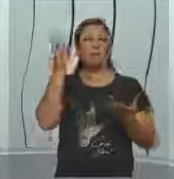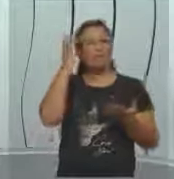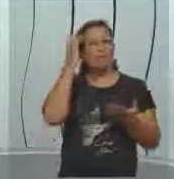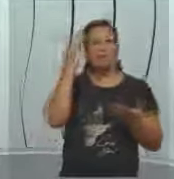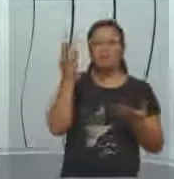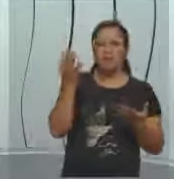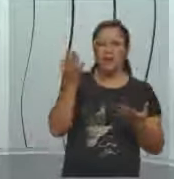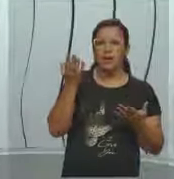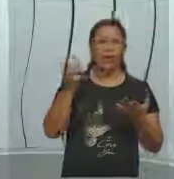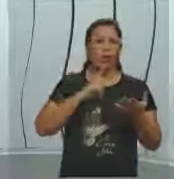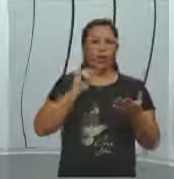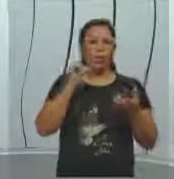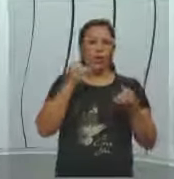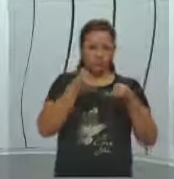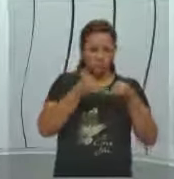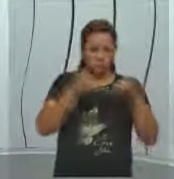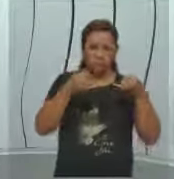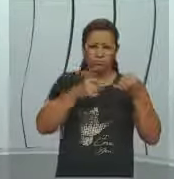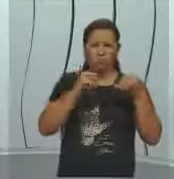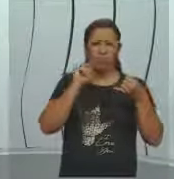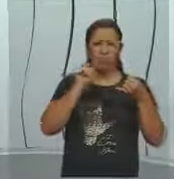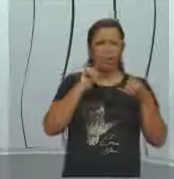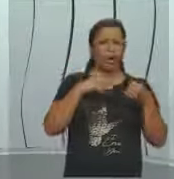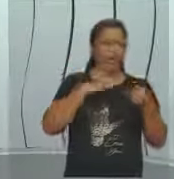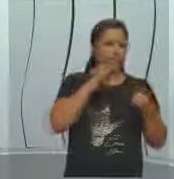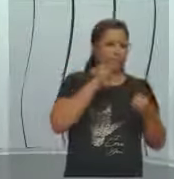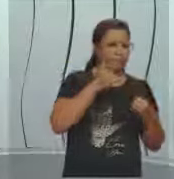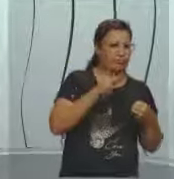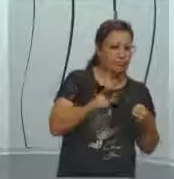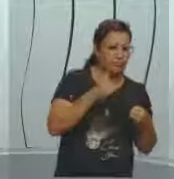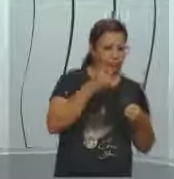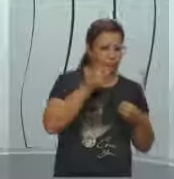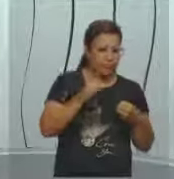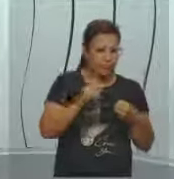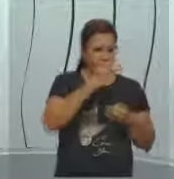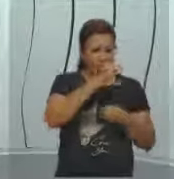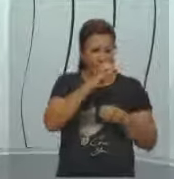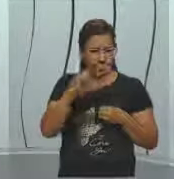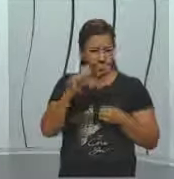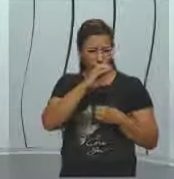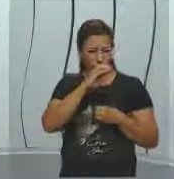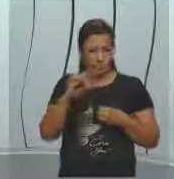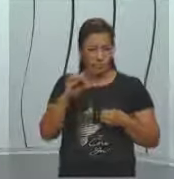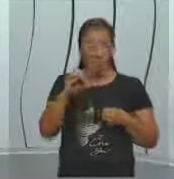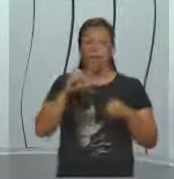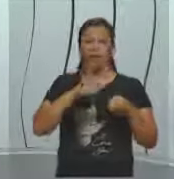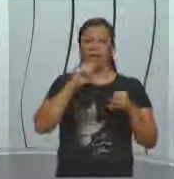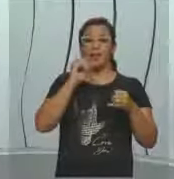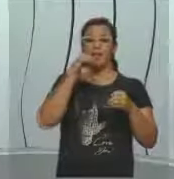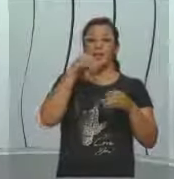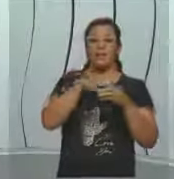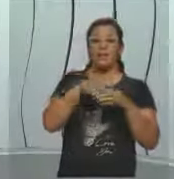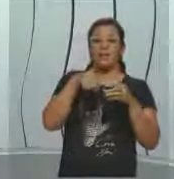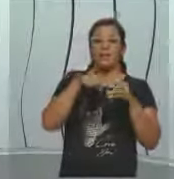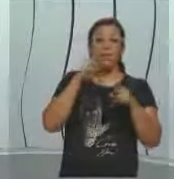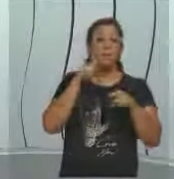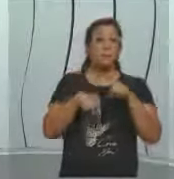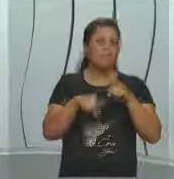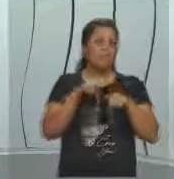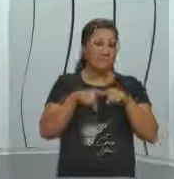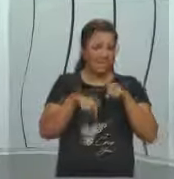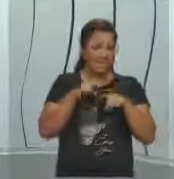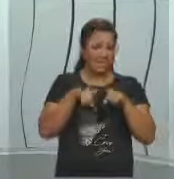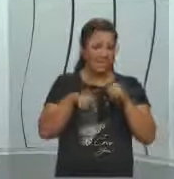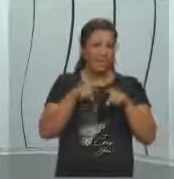de conduzir corrente elétrica, haverá uma propriedade nesse material que vai tornar essa tarefa um